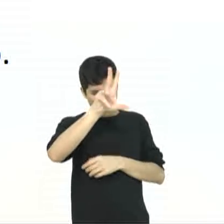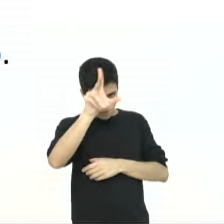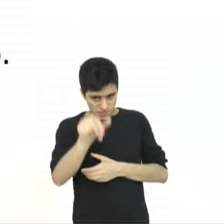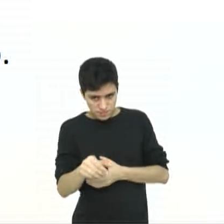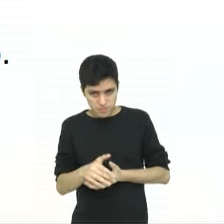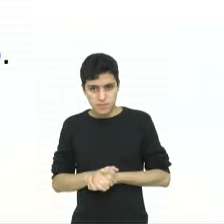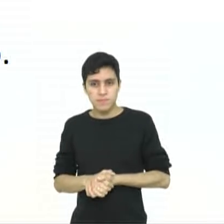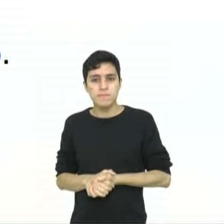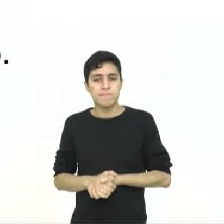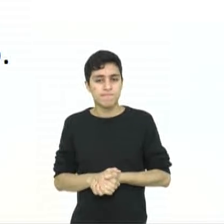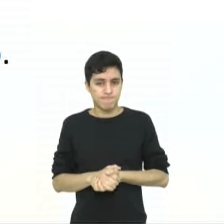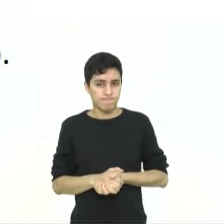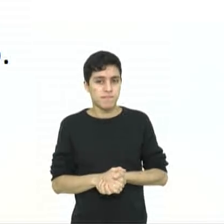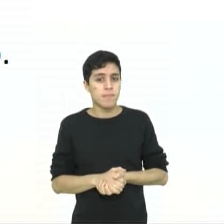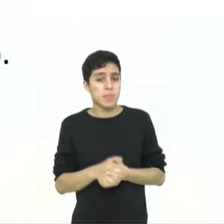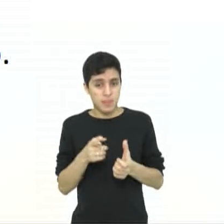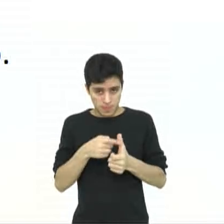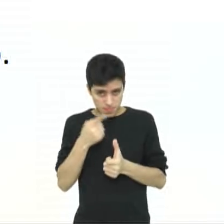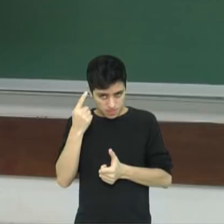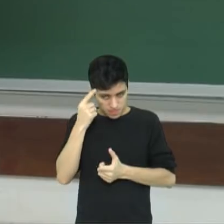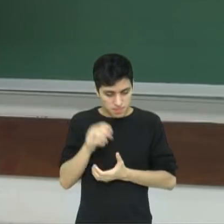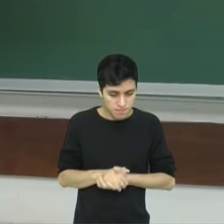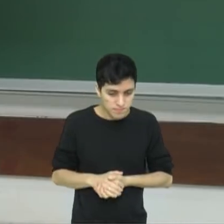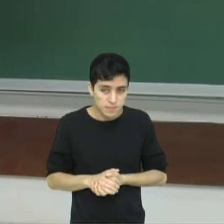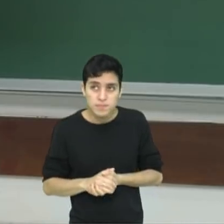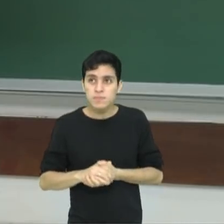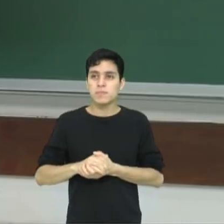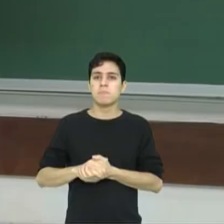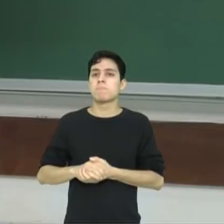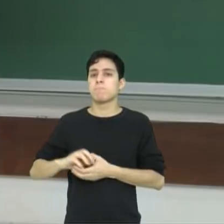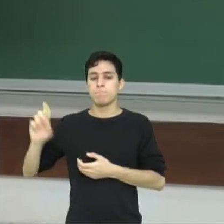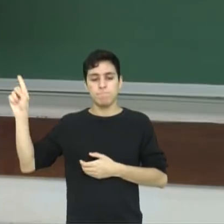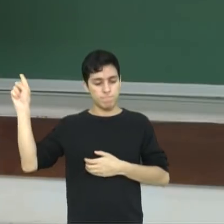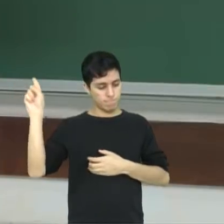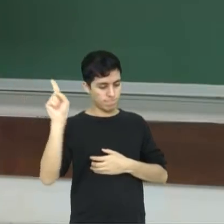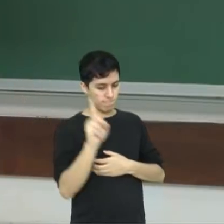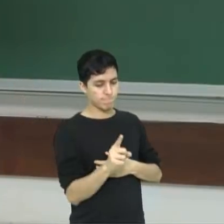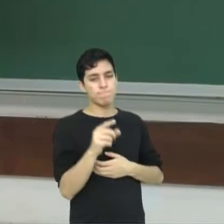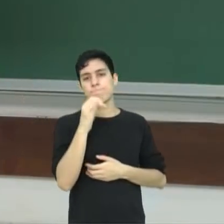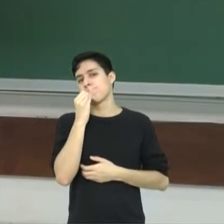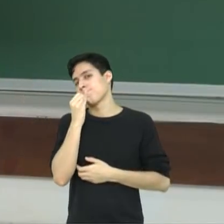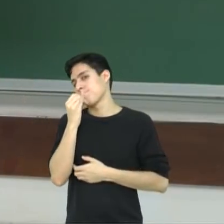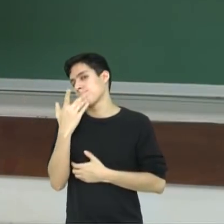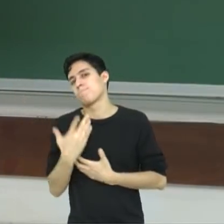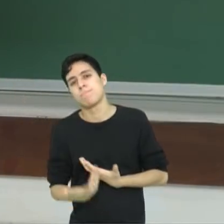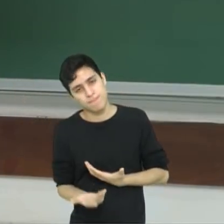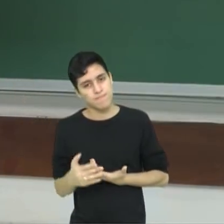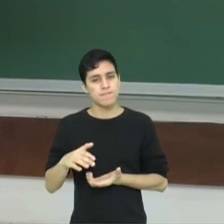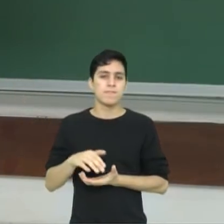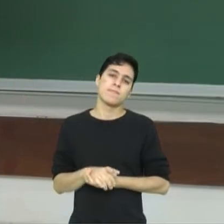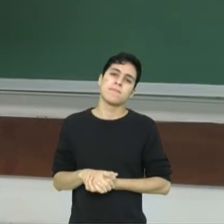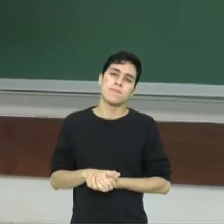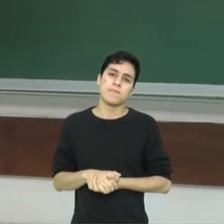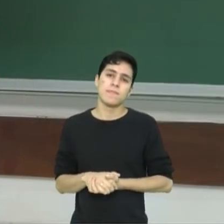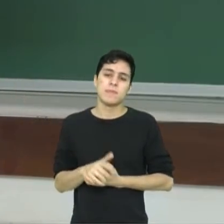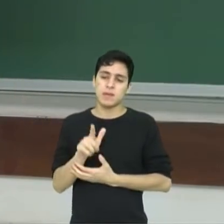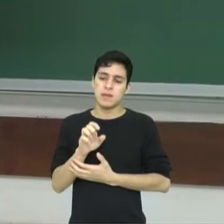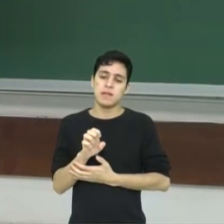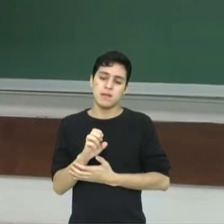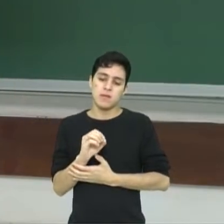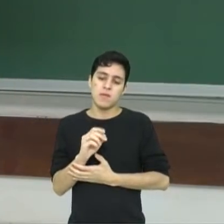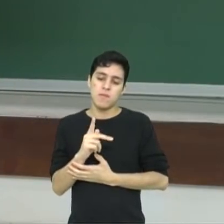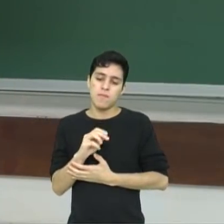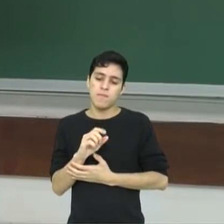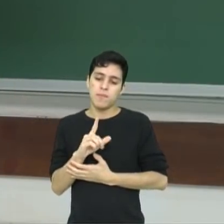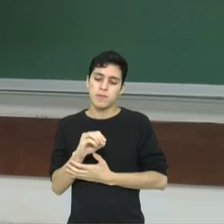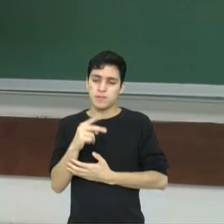de uma declaração, então chegou lá, vamos pegar novamente o exemplo, do Leopoldo II,